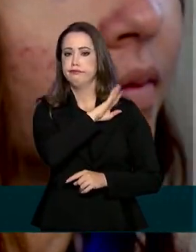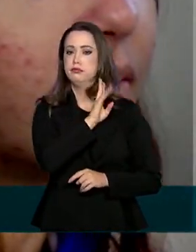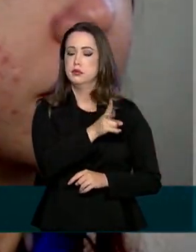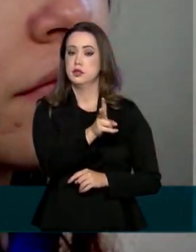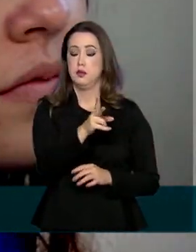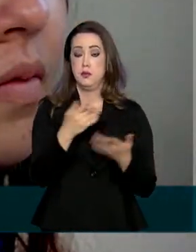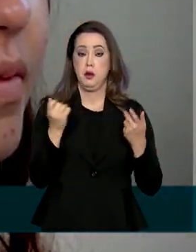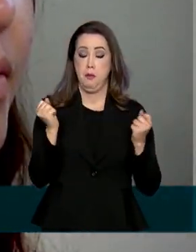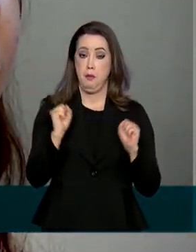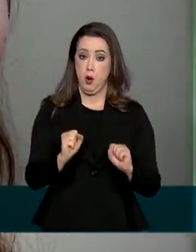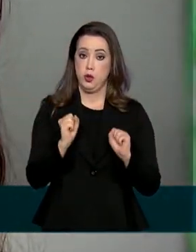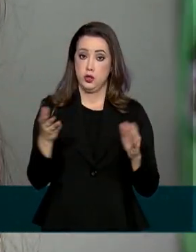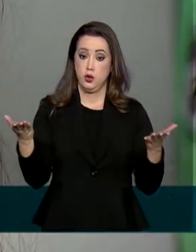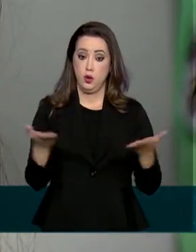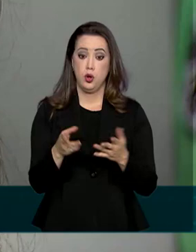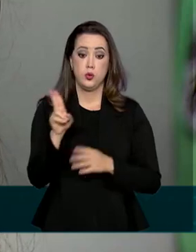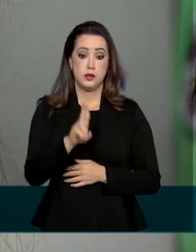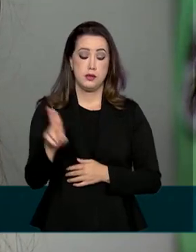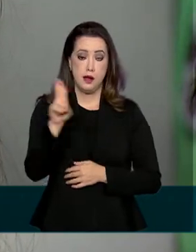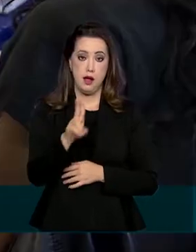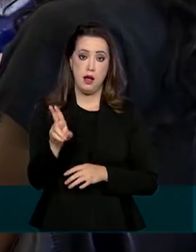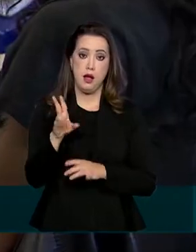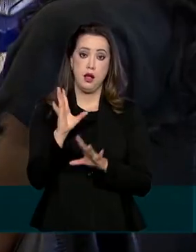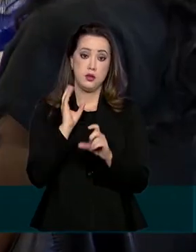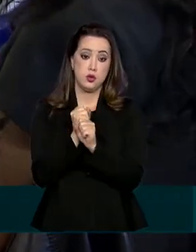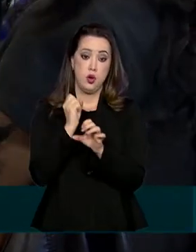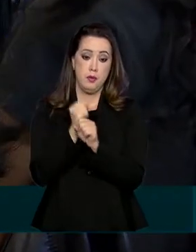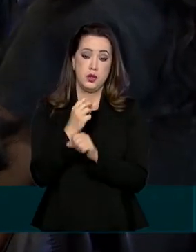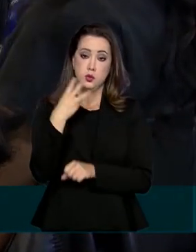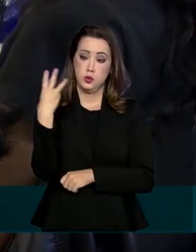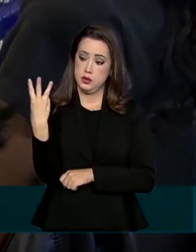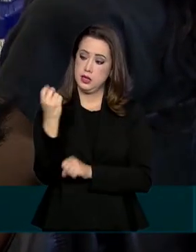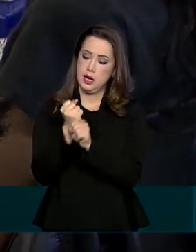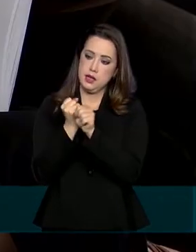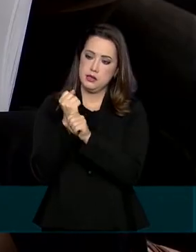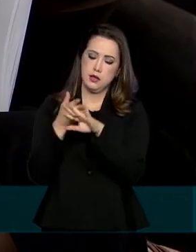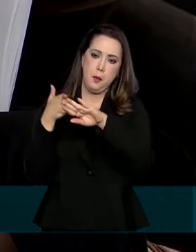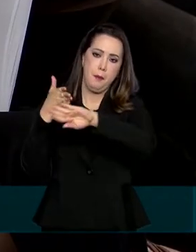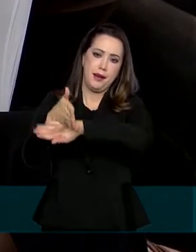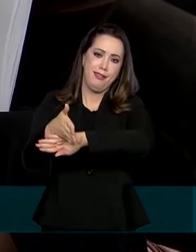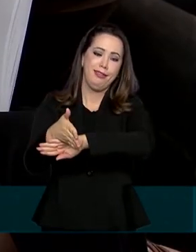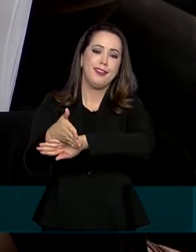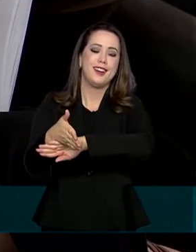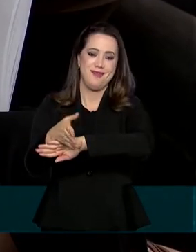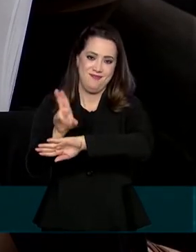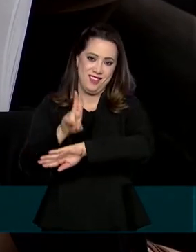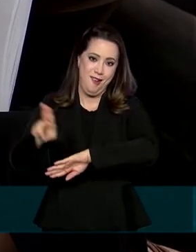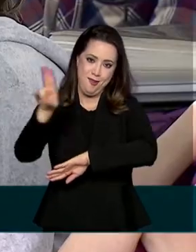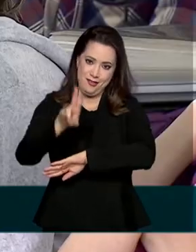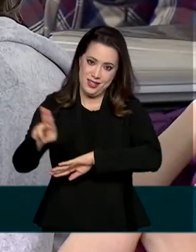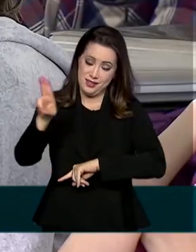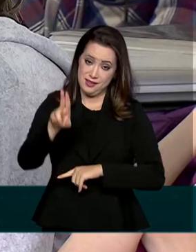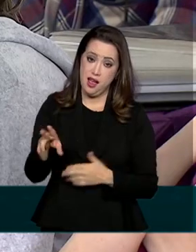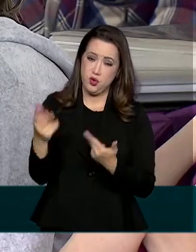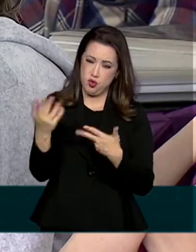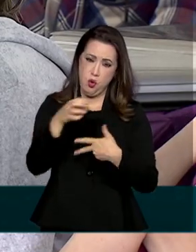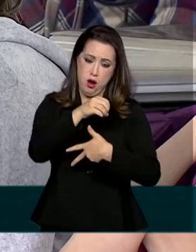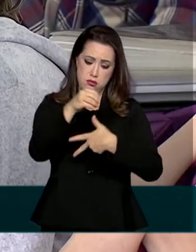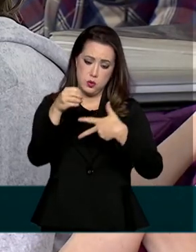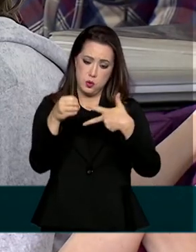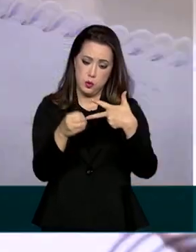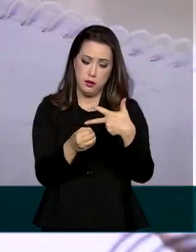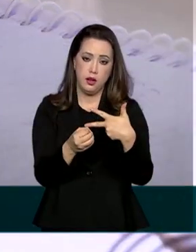vão poder usar a soma das notas dos 3 anos para uma nova modalidade de seleção para as